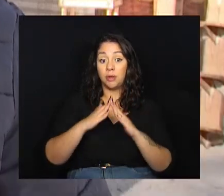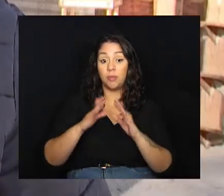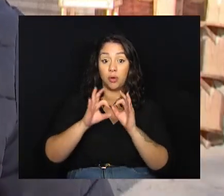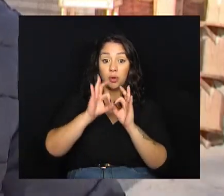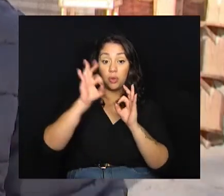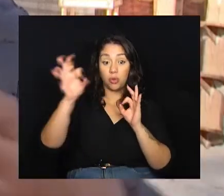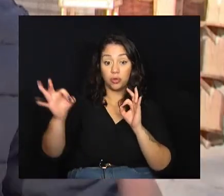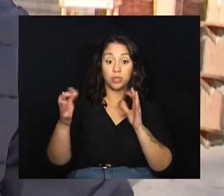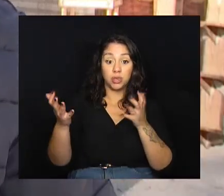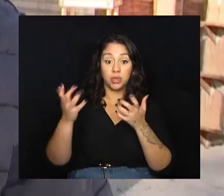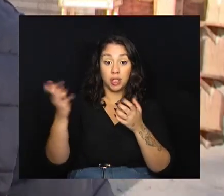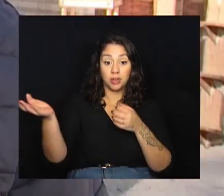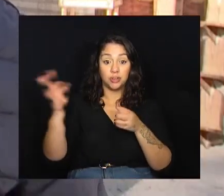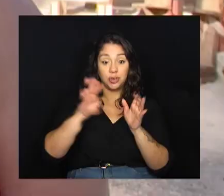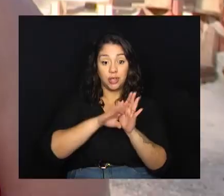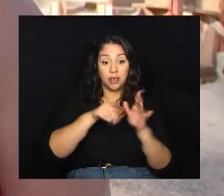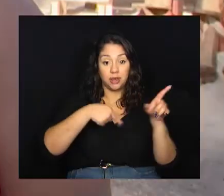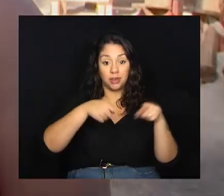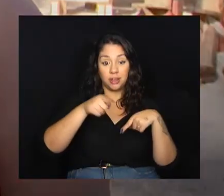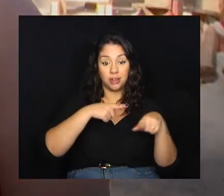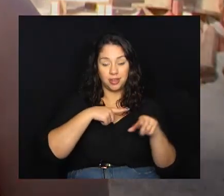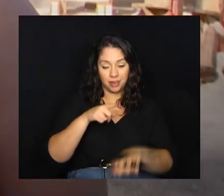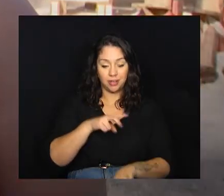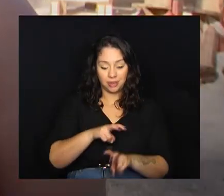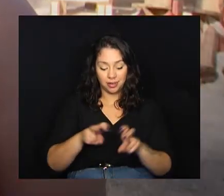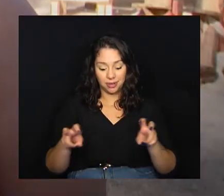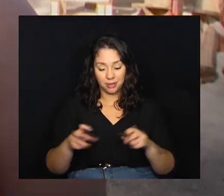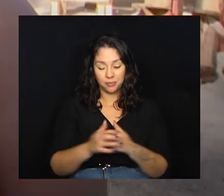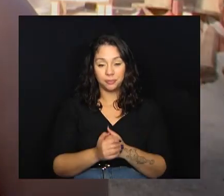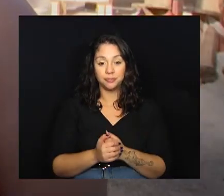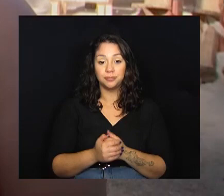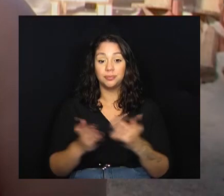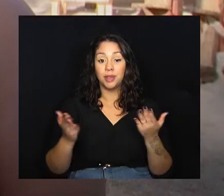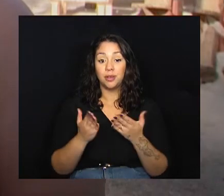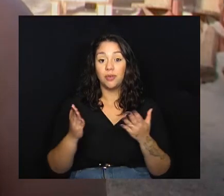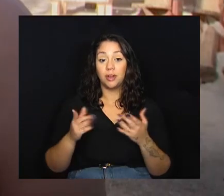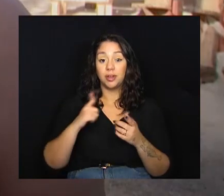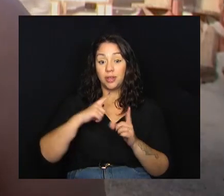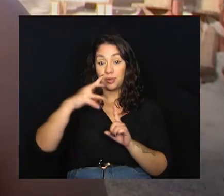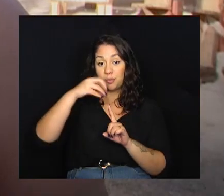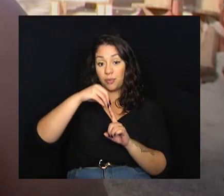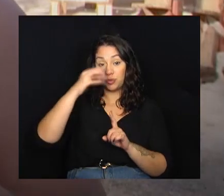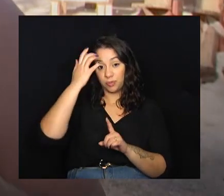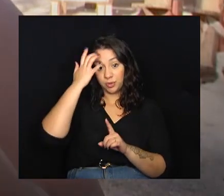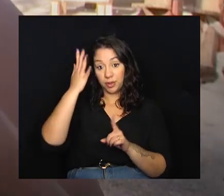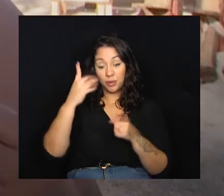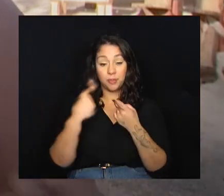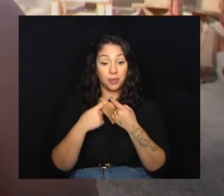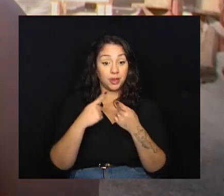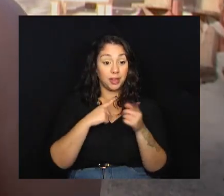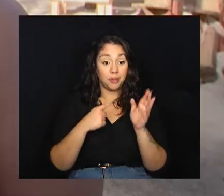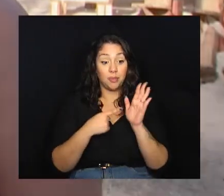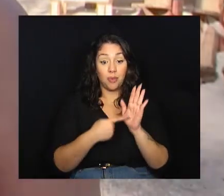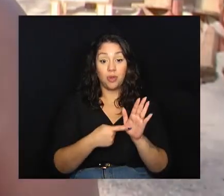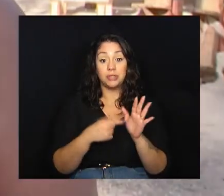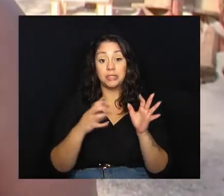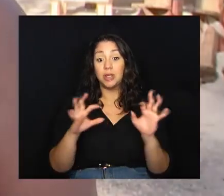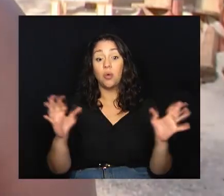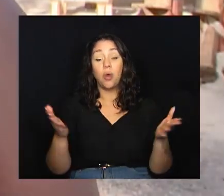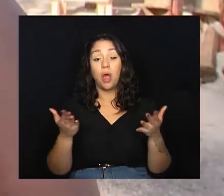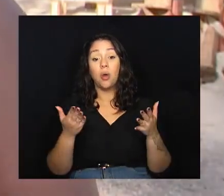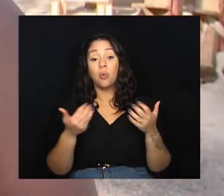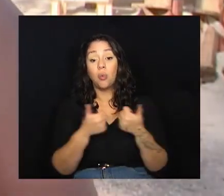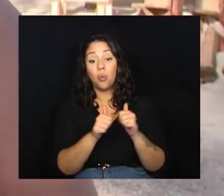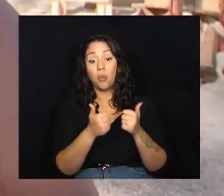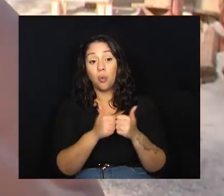para Avenida né e tem um banquinho para sentar né agora com esses pontos facilitou muito porque tá lá tudo indicando direitinho qual ônibus pegar